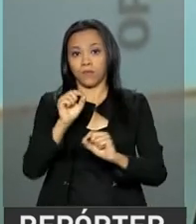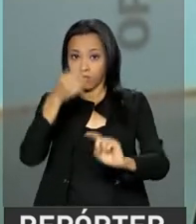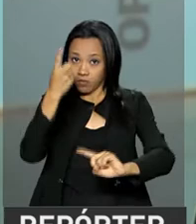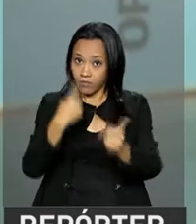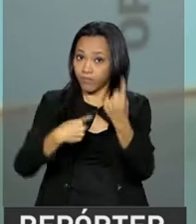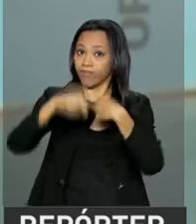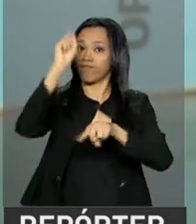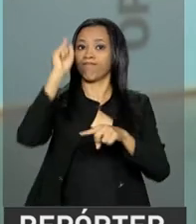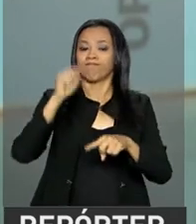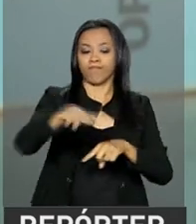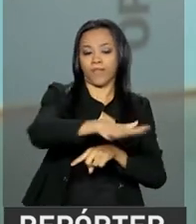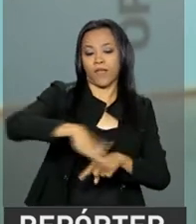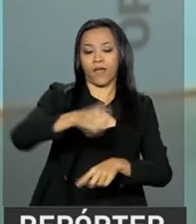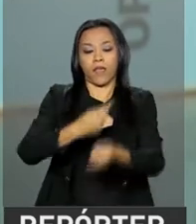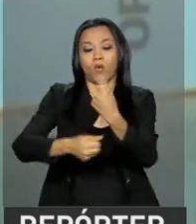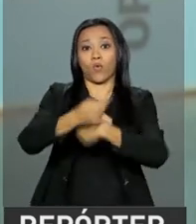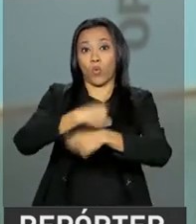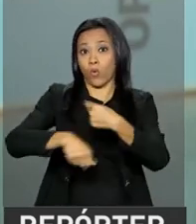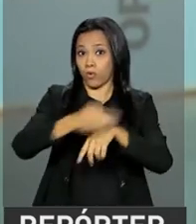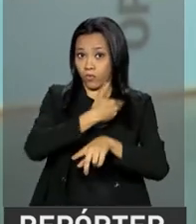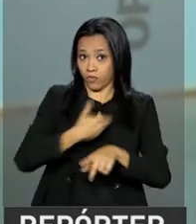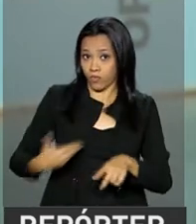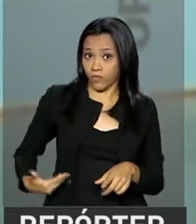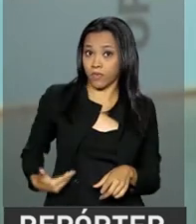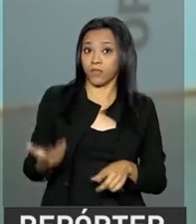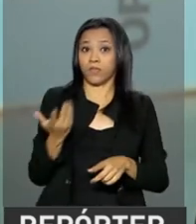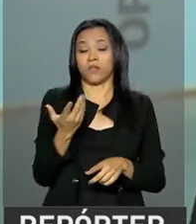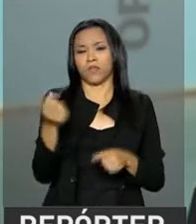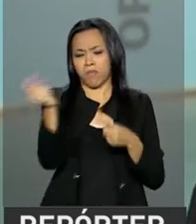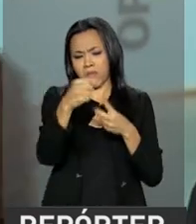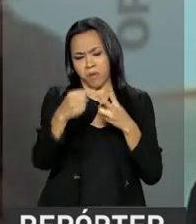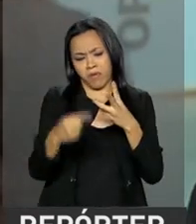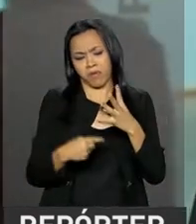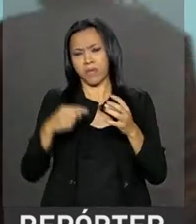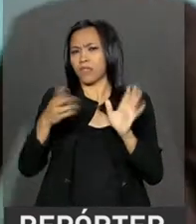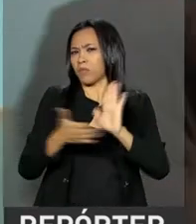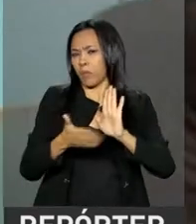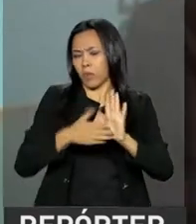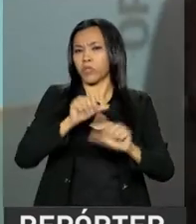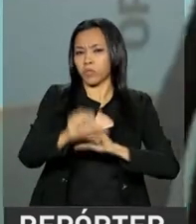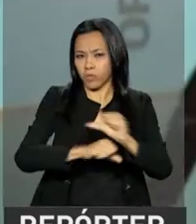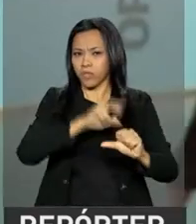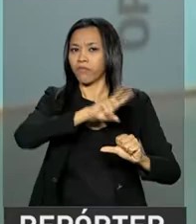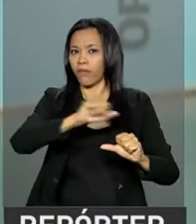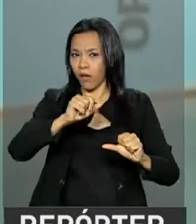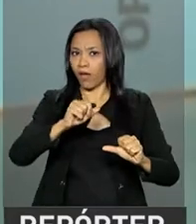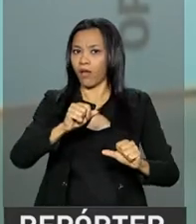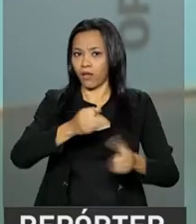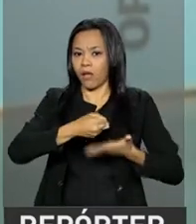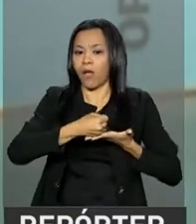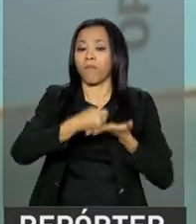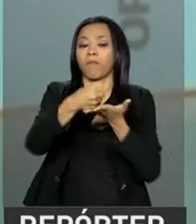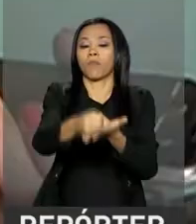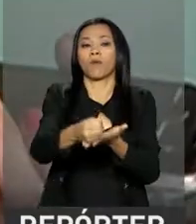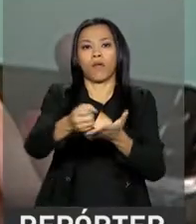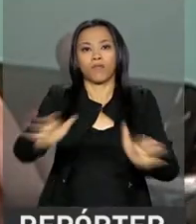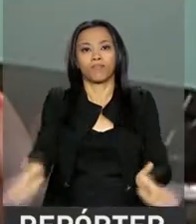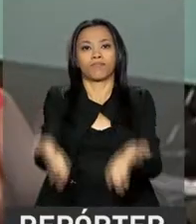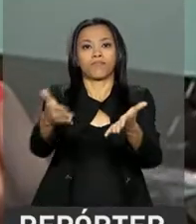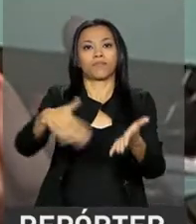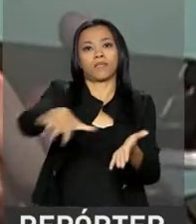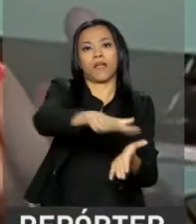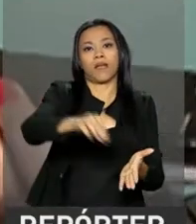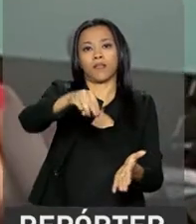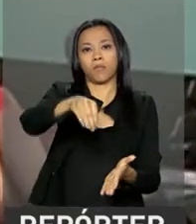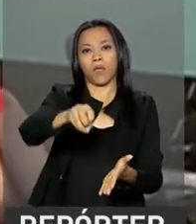o êxito econômico do governo e todas essas reformas, sem dúvidas, vai alavancar o mercado. Mas para